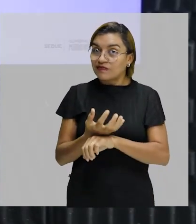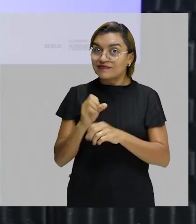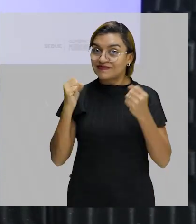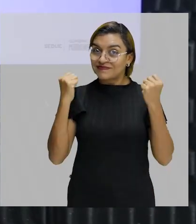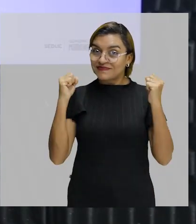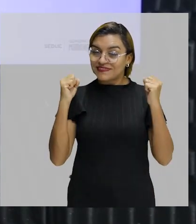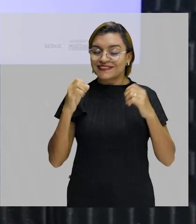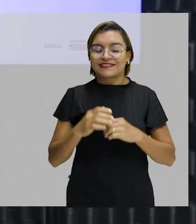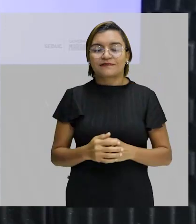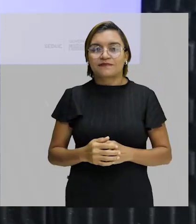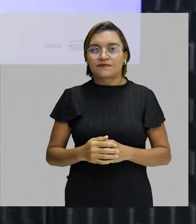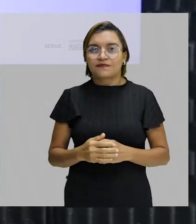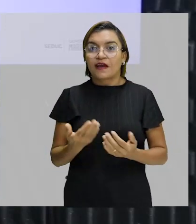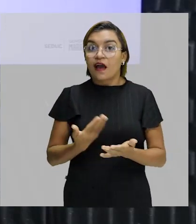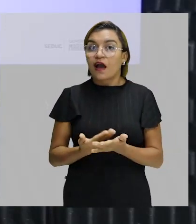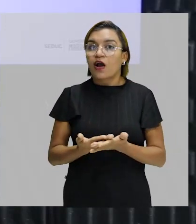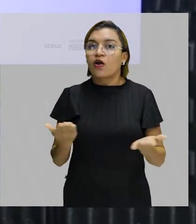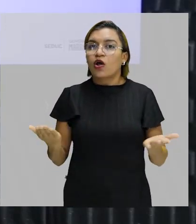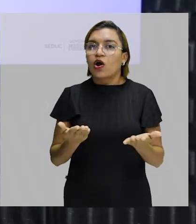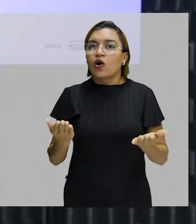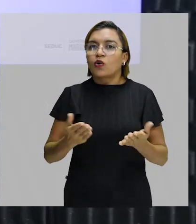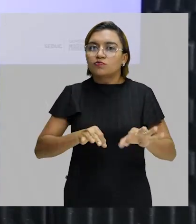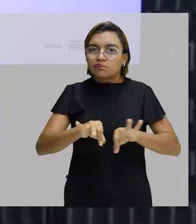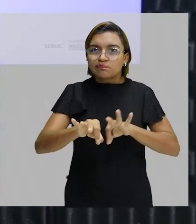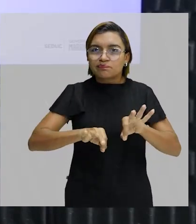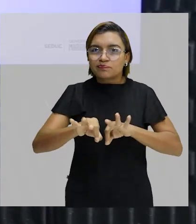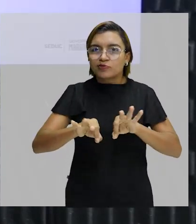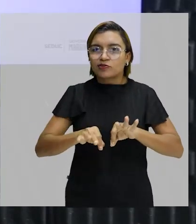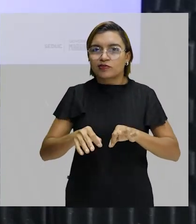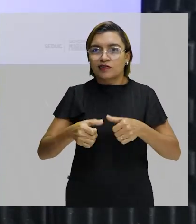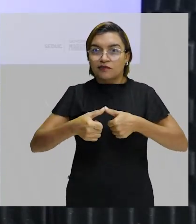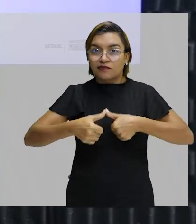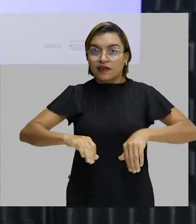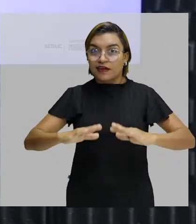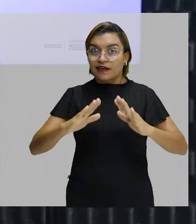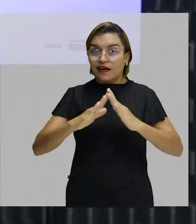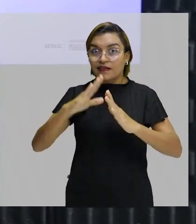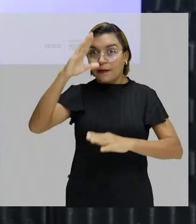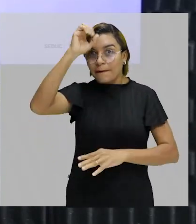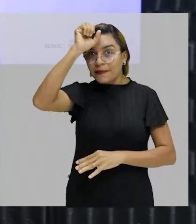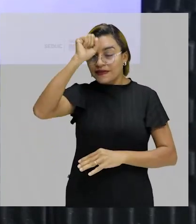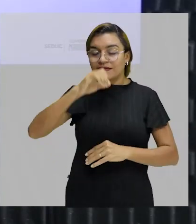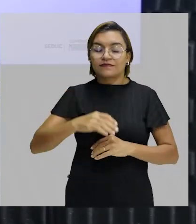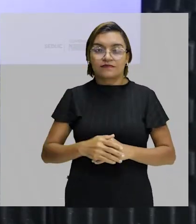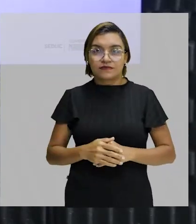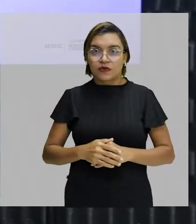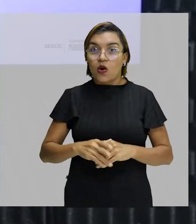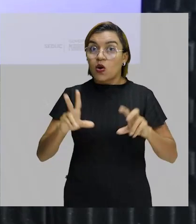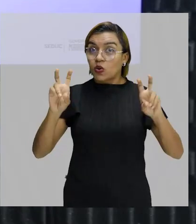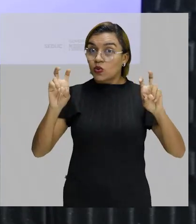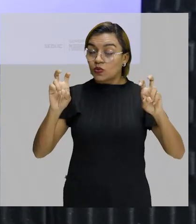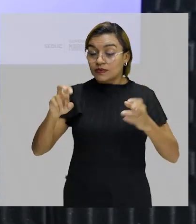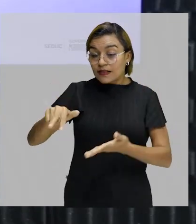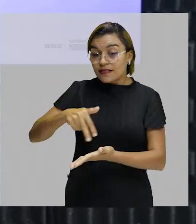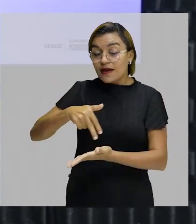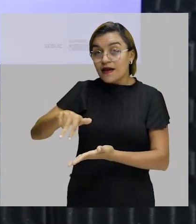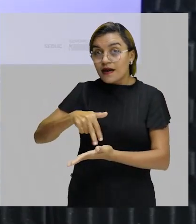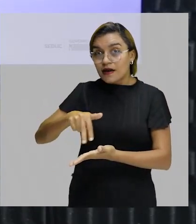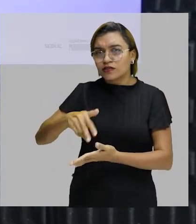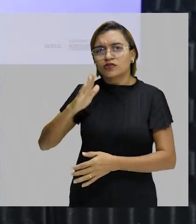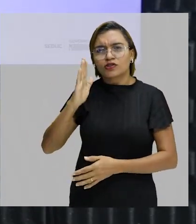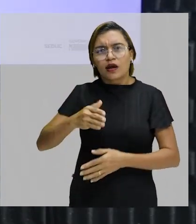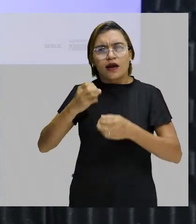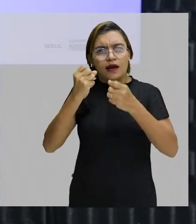hoje do nosso projeto Fique em Casa Aprendendo, mais uma vez irei falar sobre danças para vocês. Já falei de